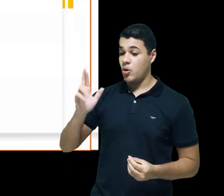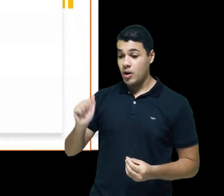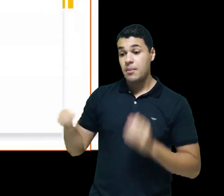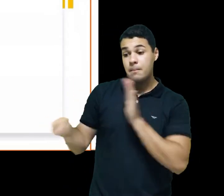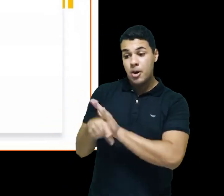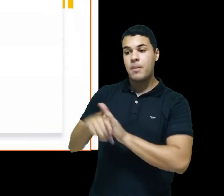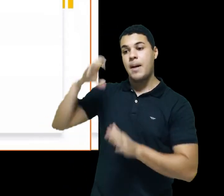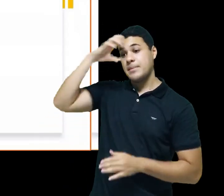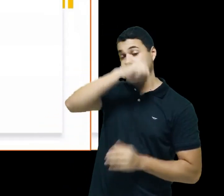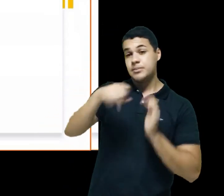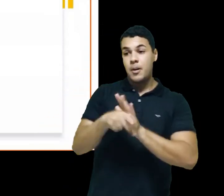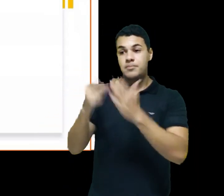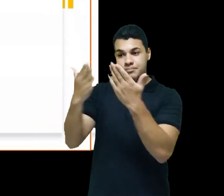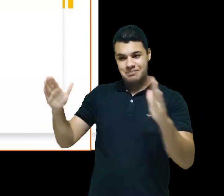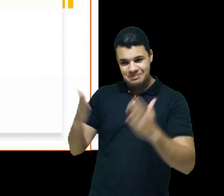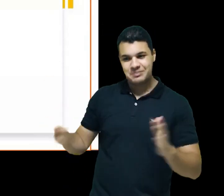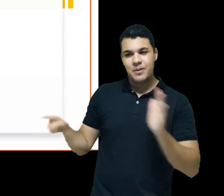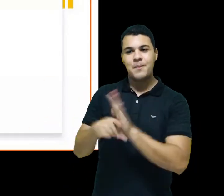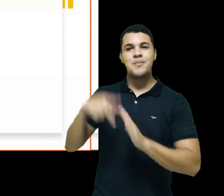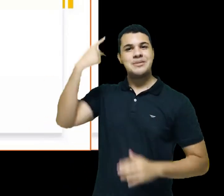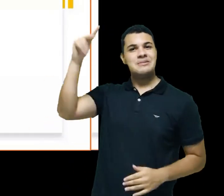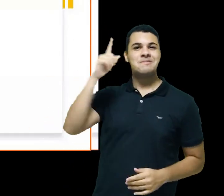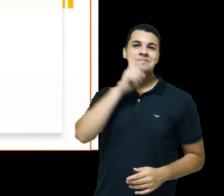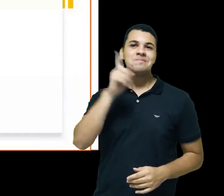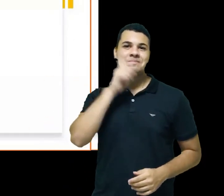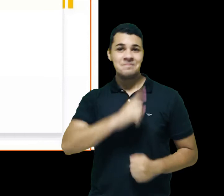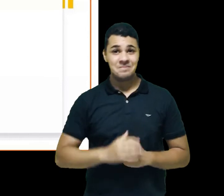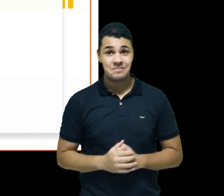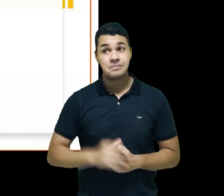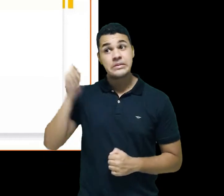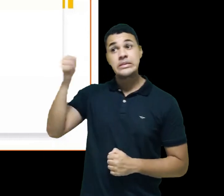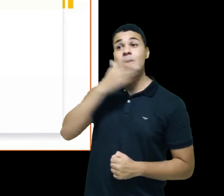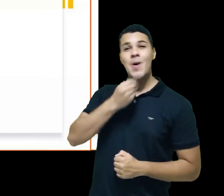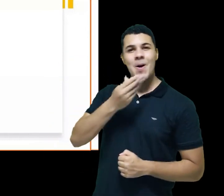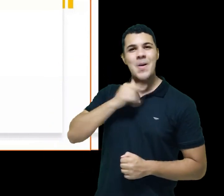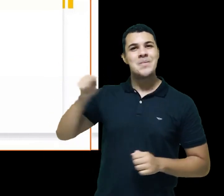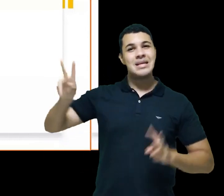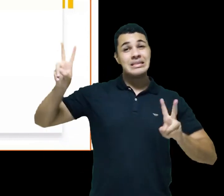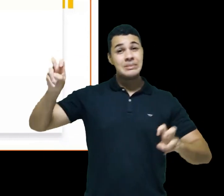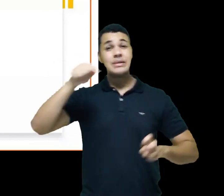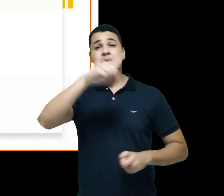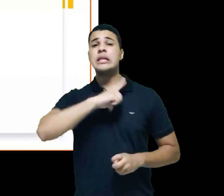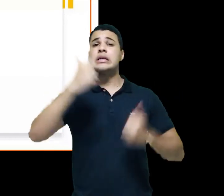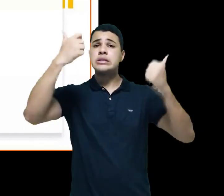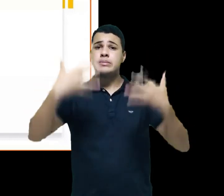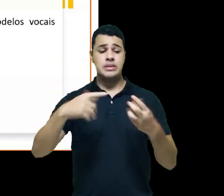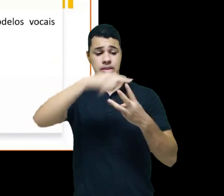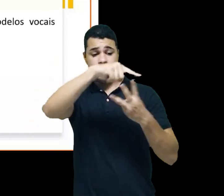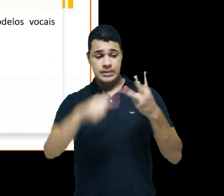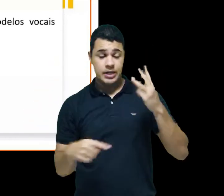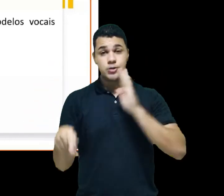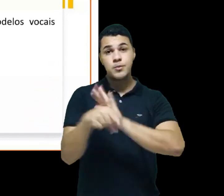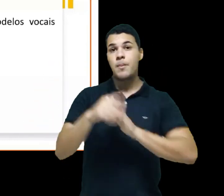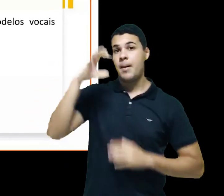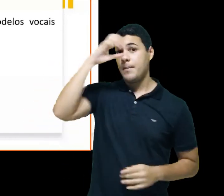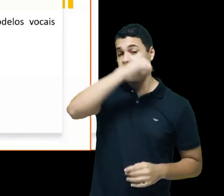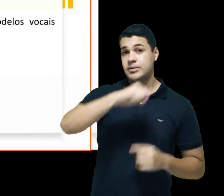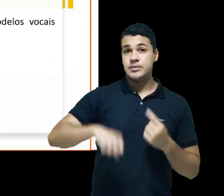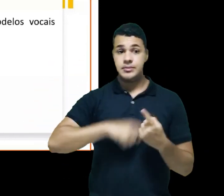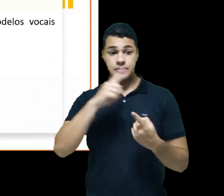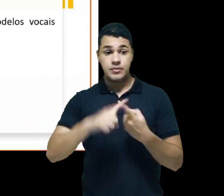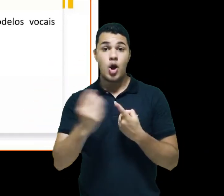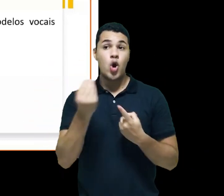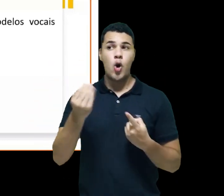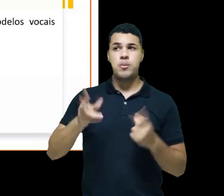do maestro americano Henry Leck. Ele fala que existem 3 tipos de âncoras de aprendizagem.